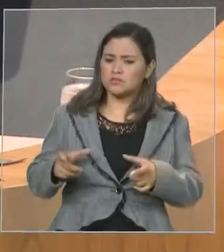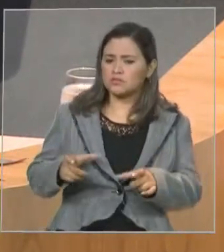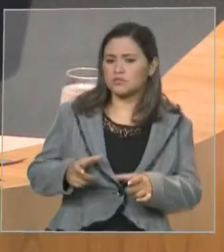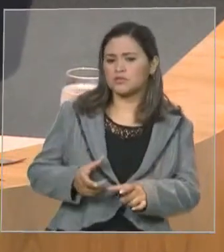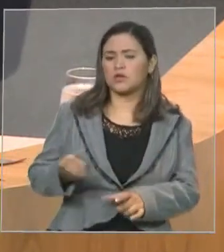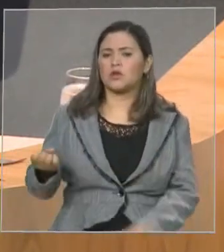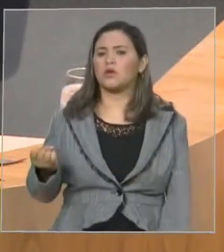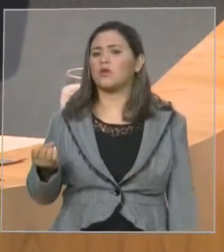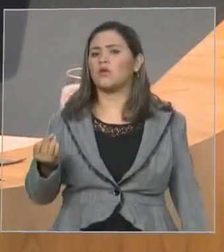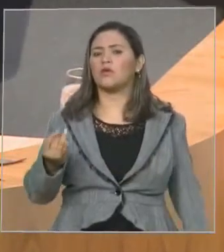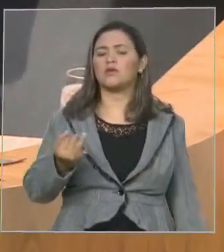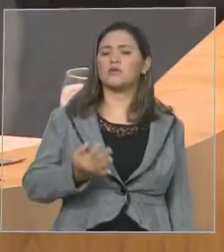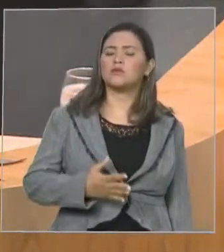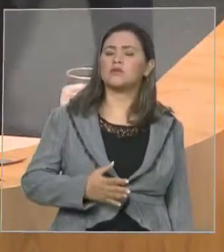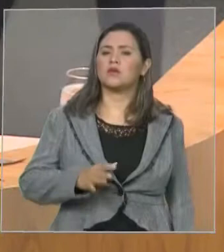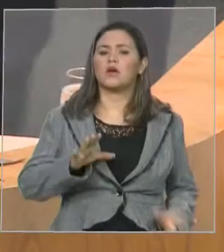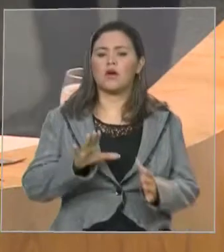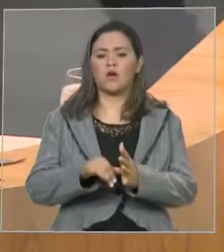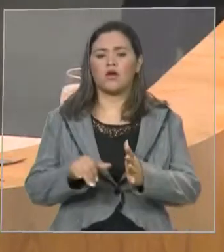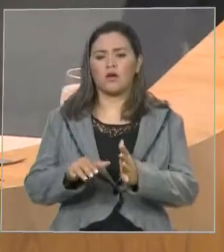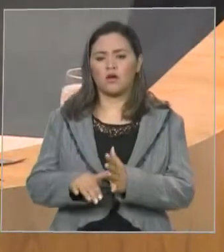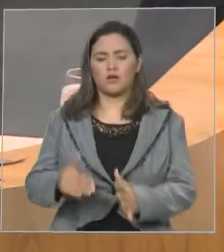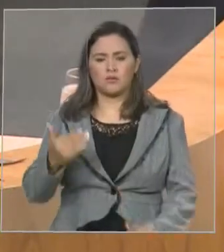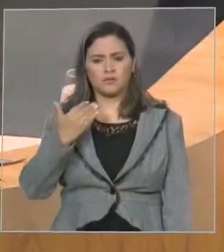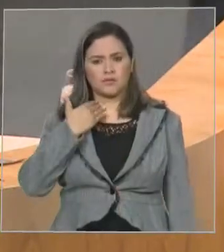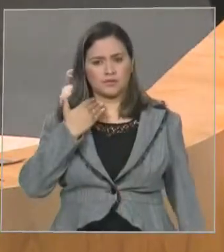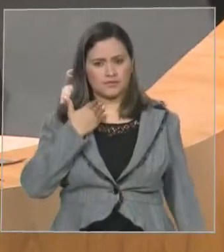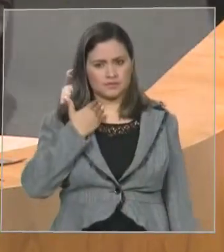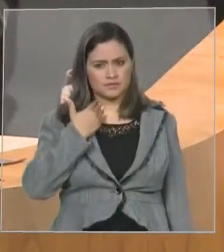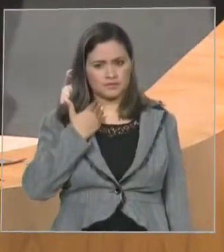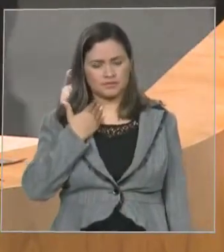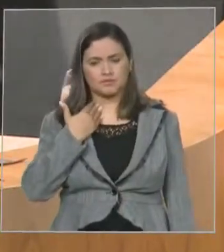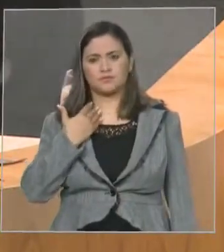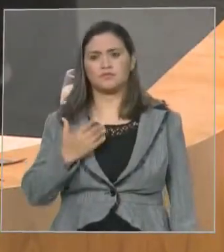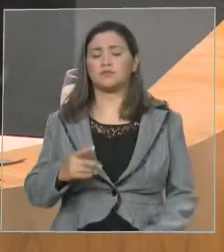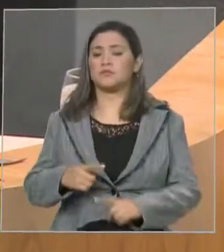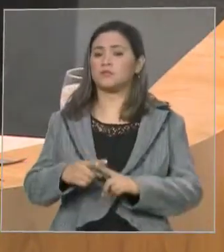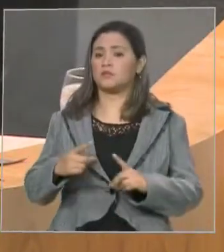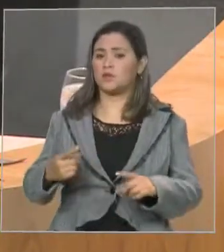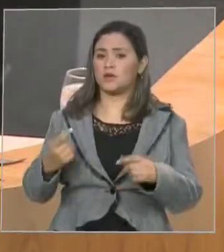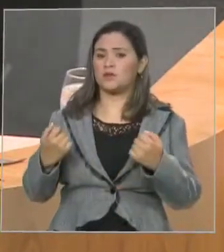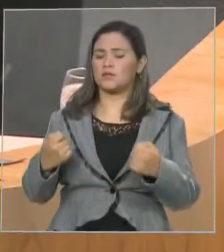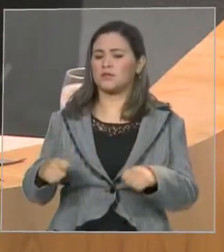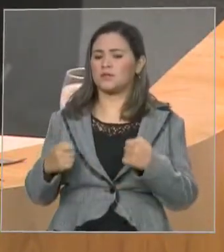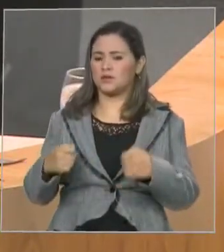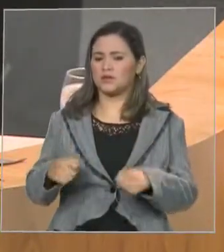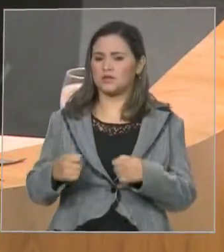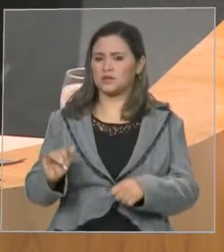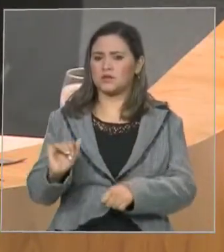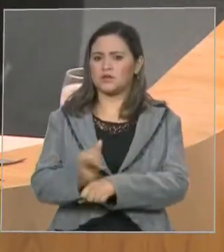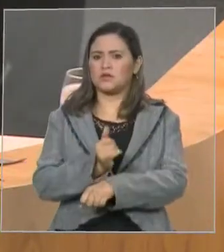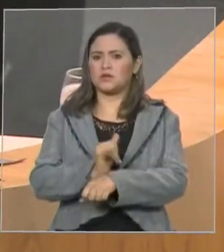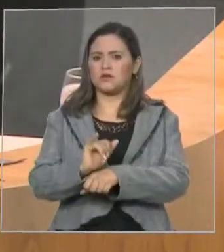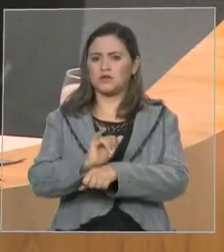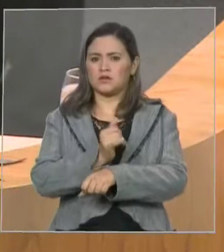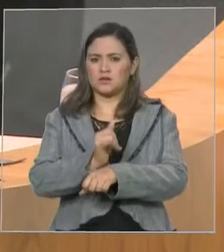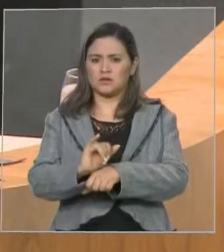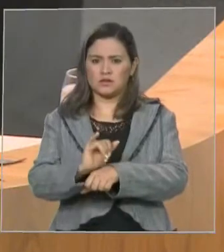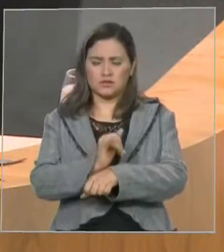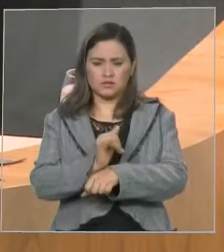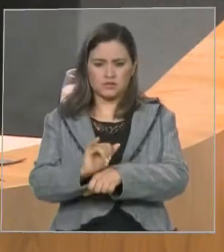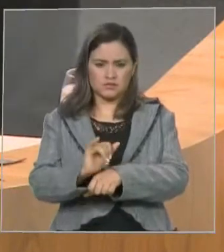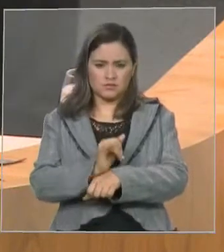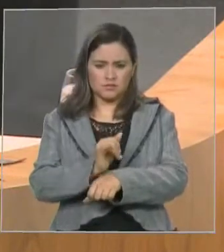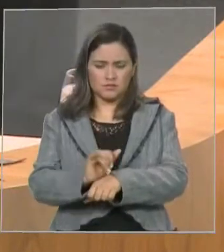parabenizo o governo, a Secretaria de Segurança Pública, mas eu preciso mais. É preciso de estratégias diferenciadas,